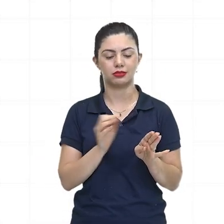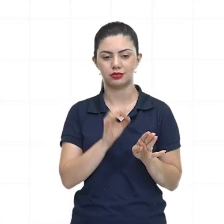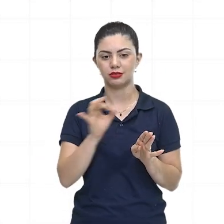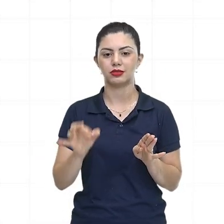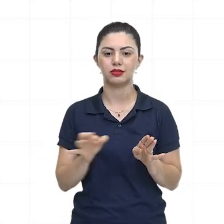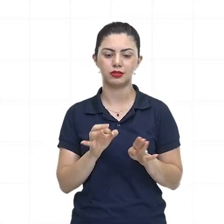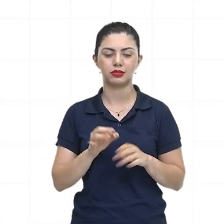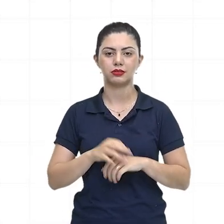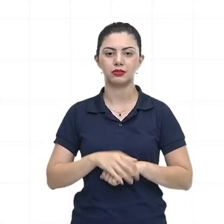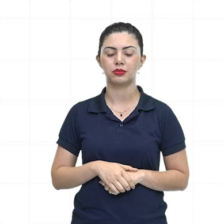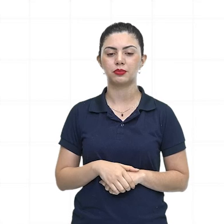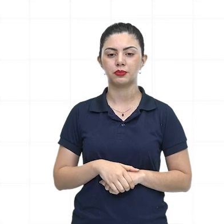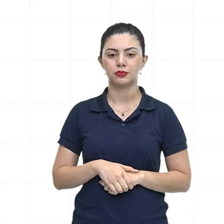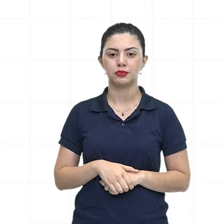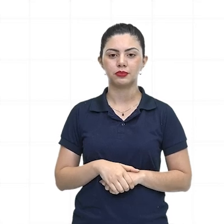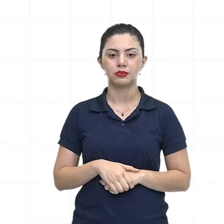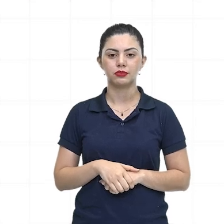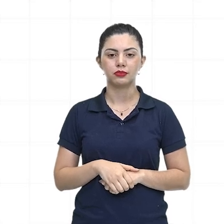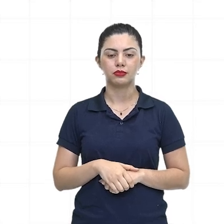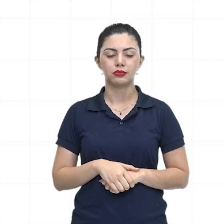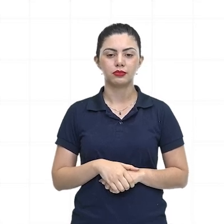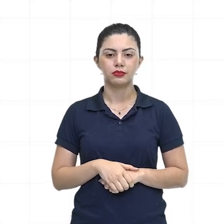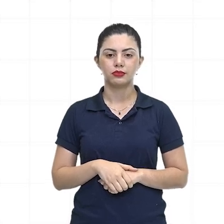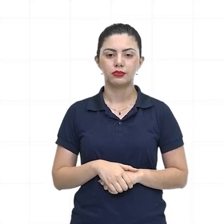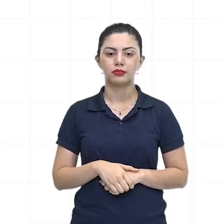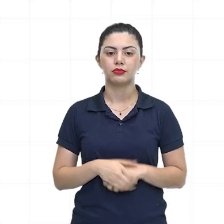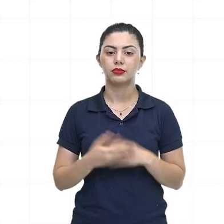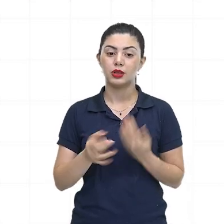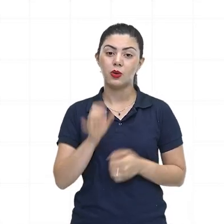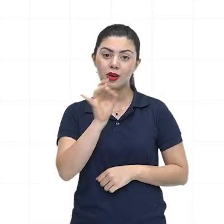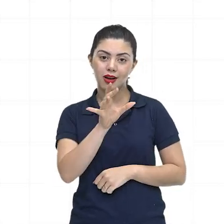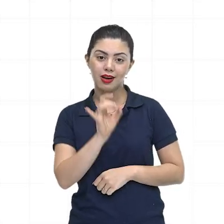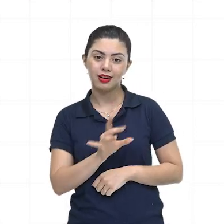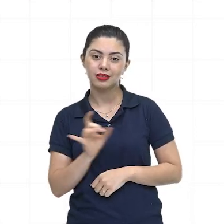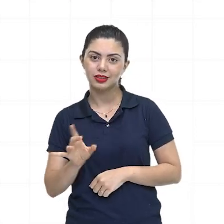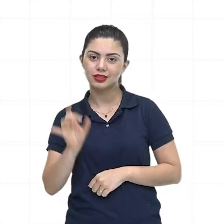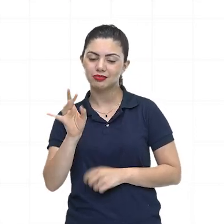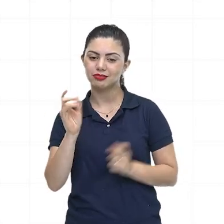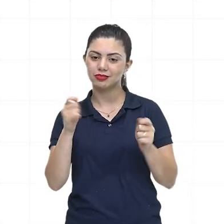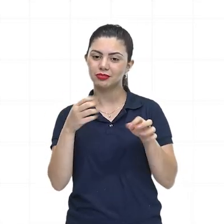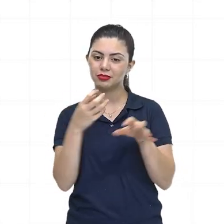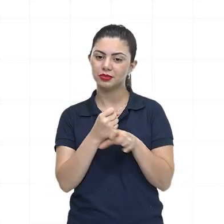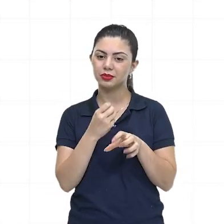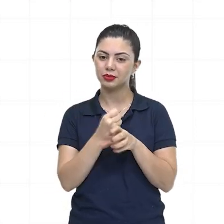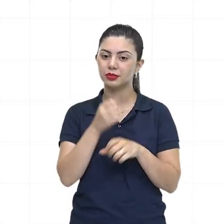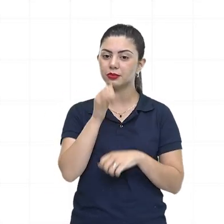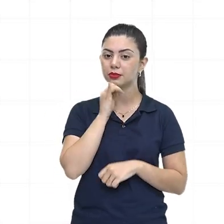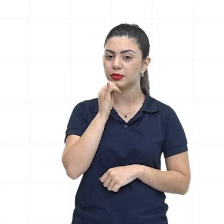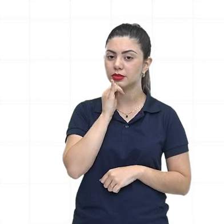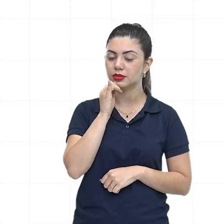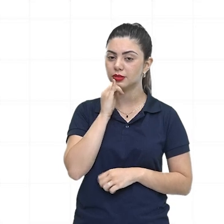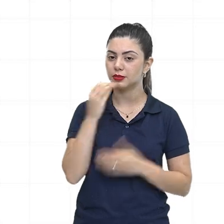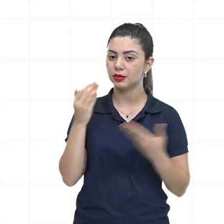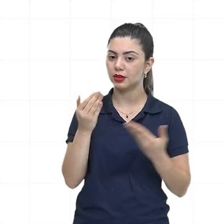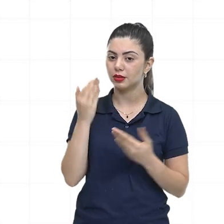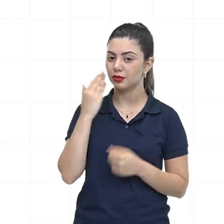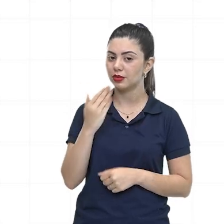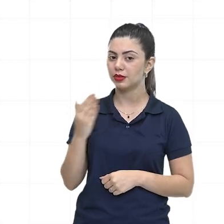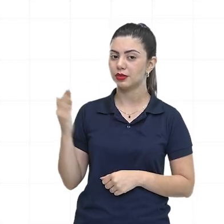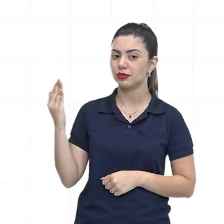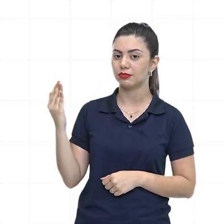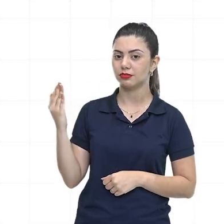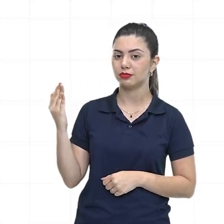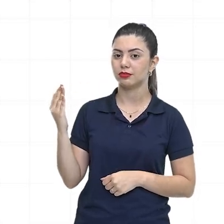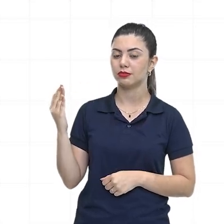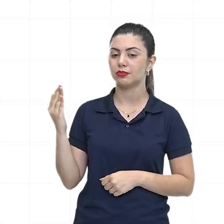certo? A dimensão de cada cômodo desse. Por exemplo, esse quarto aqui, né? ele mede